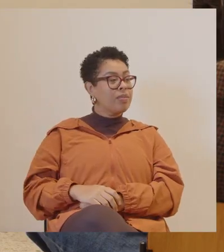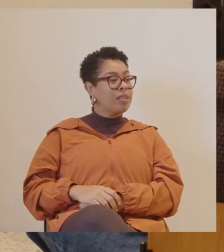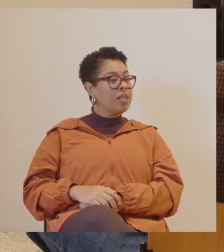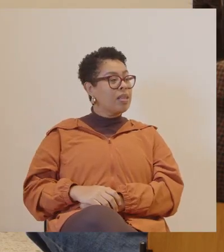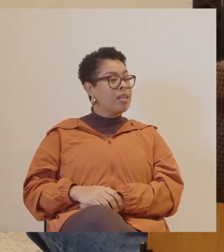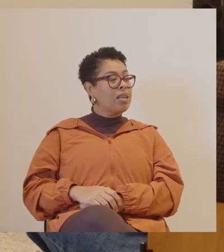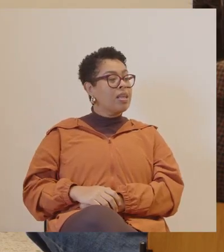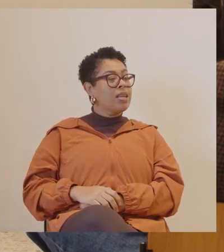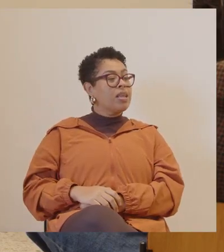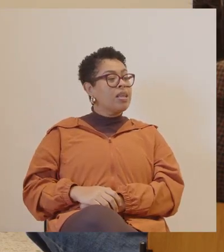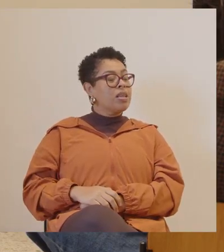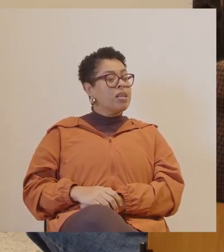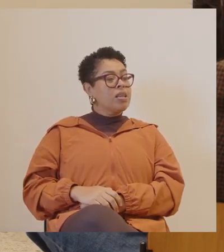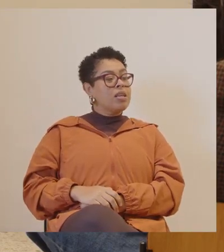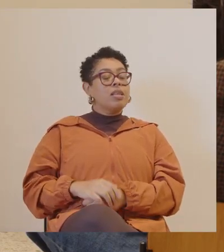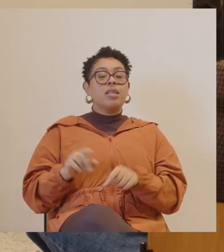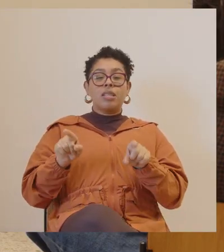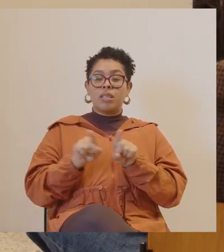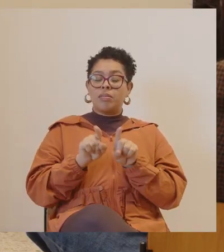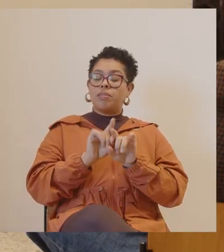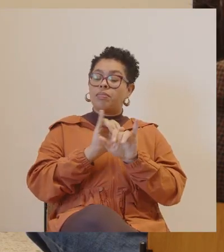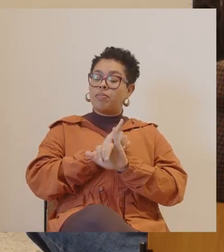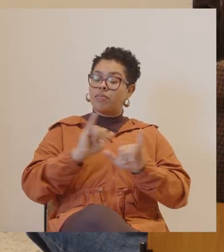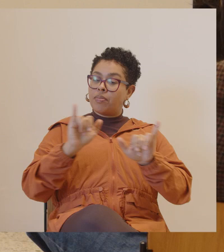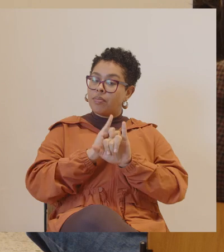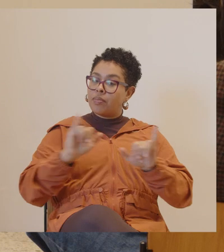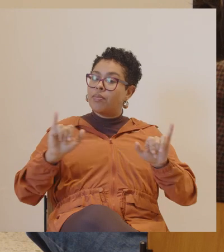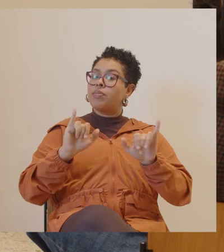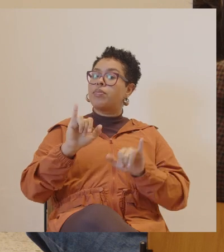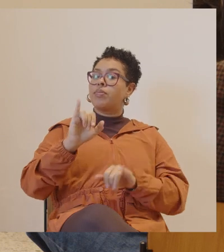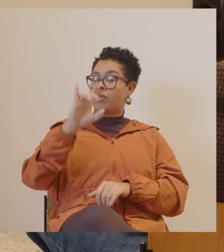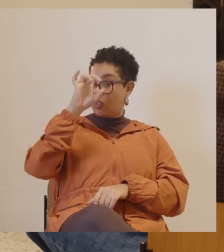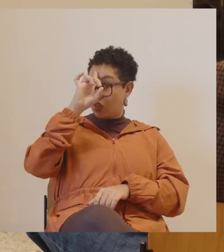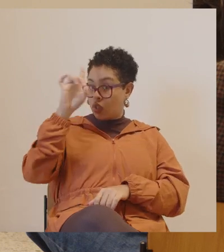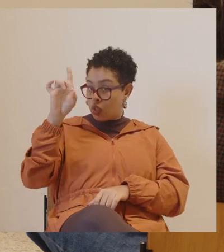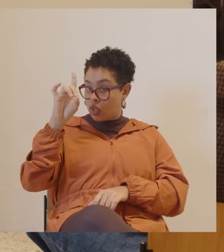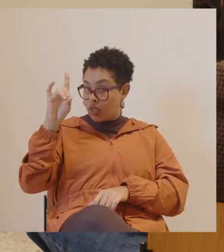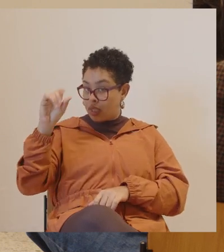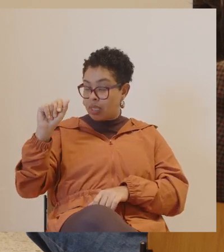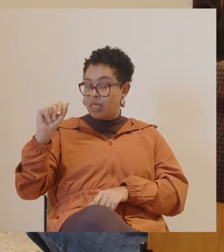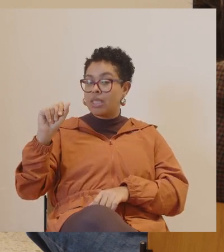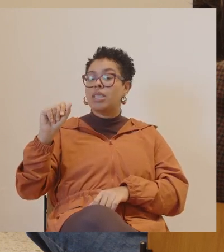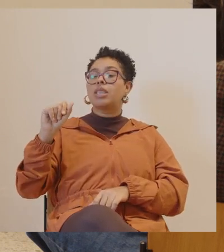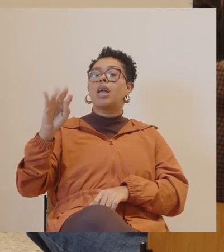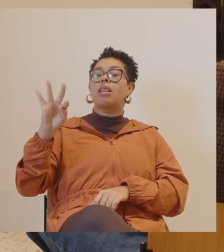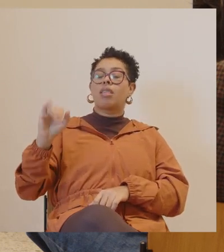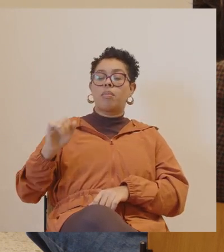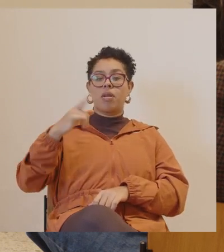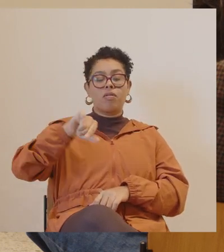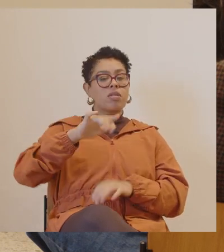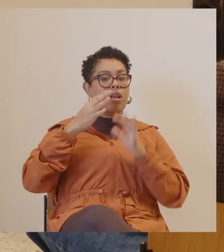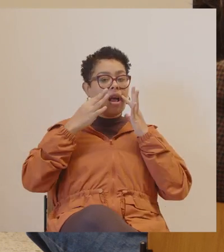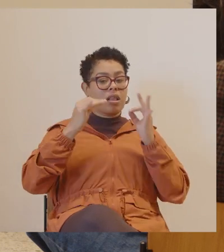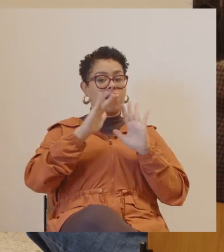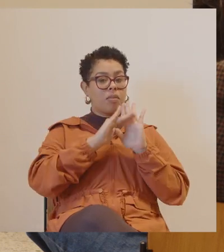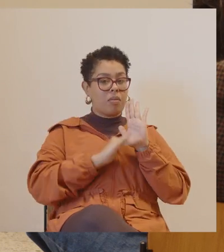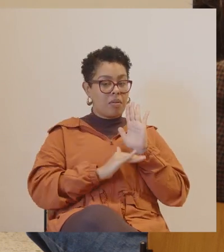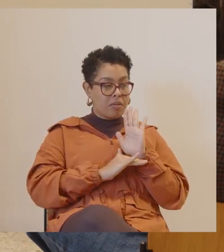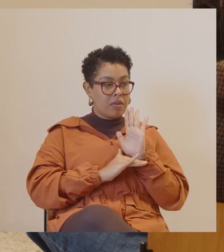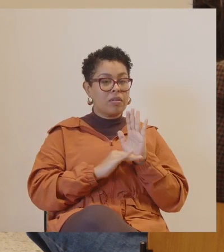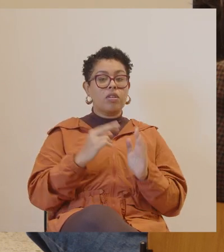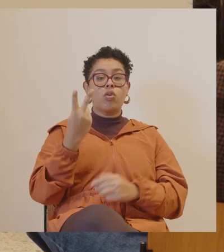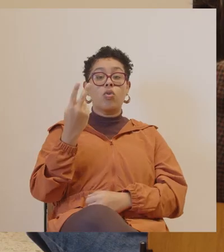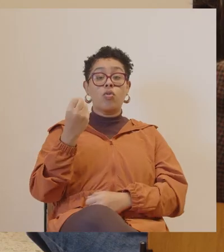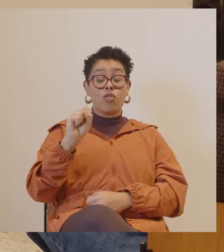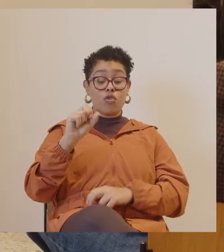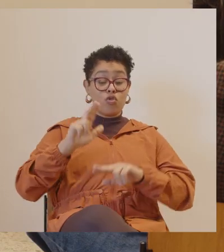quero passar algumas datas, agenda, para vocês ficarem atentos à nossa programação. Então, como eu disse,